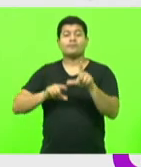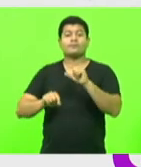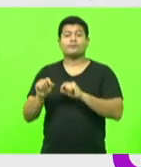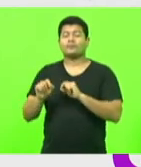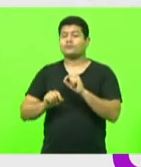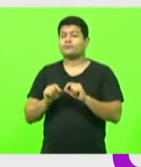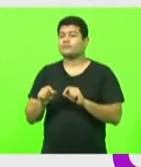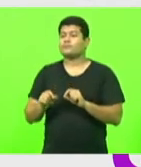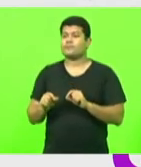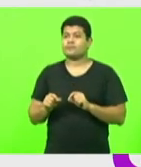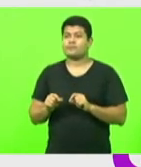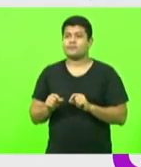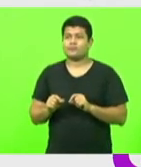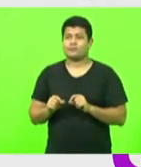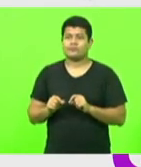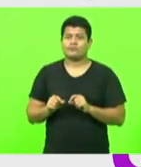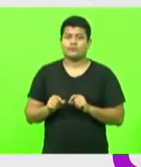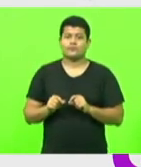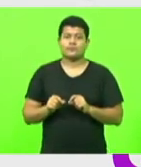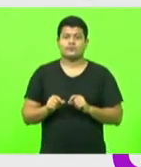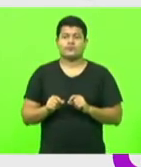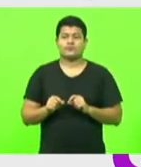44.